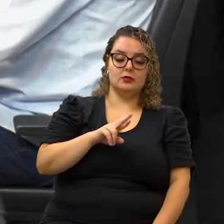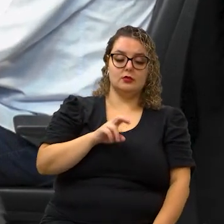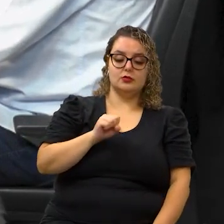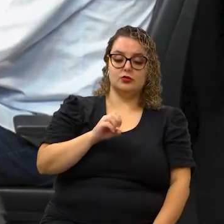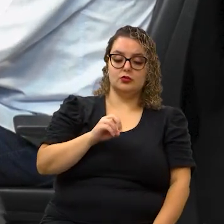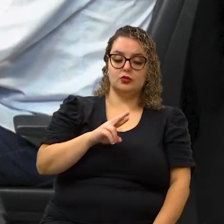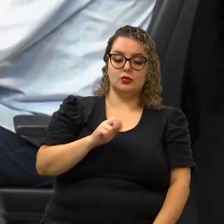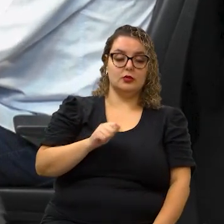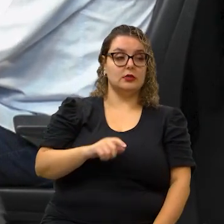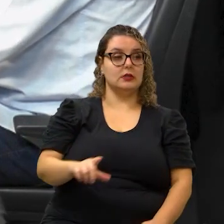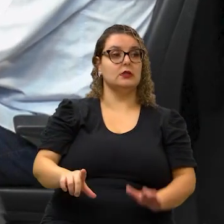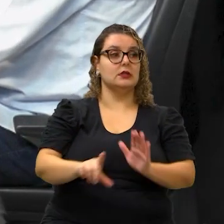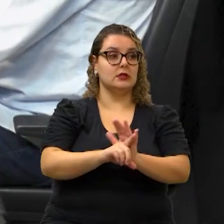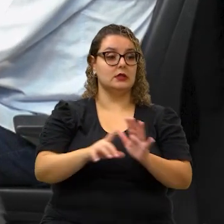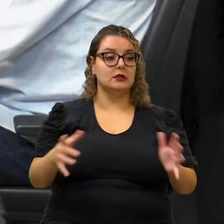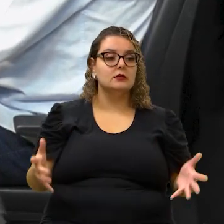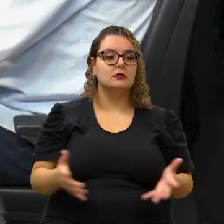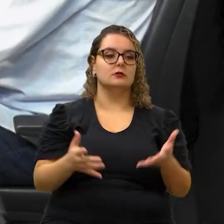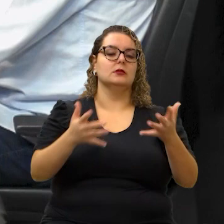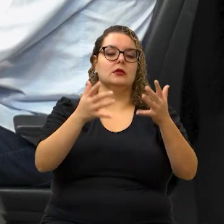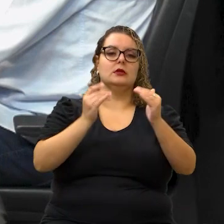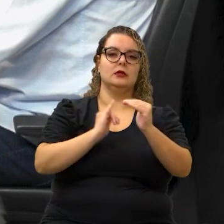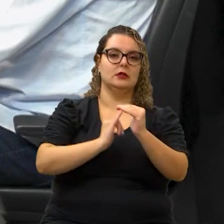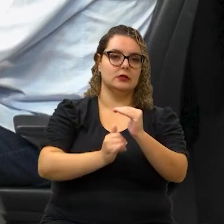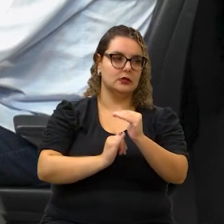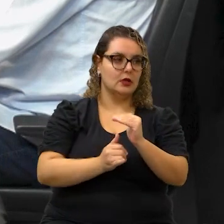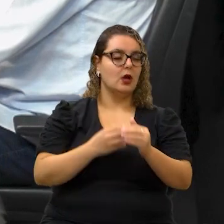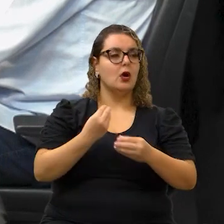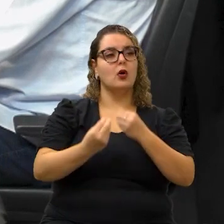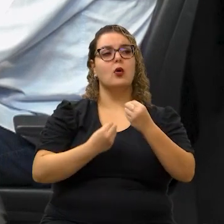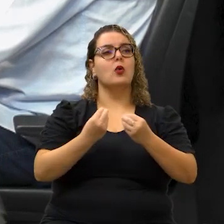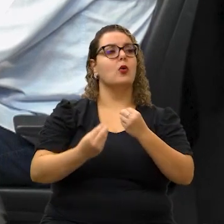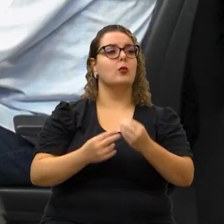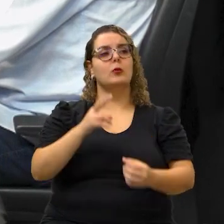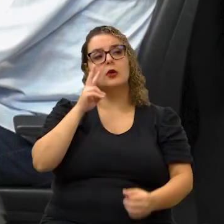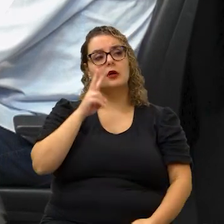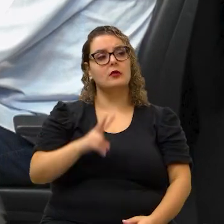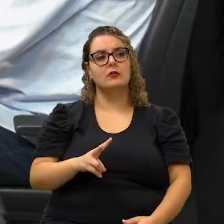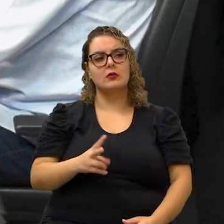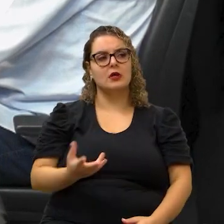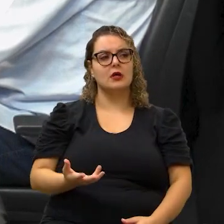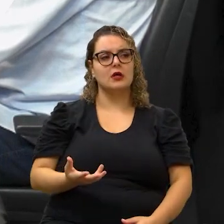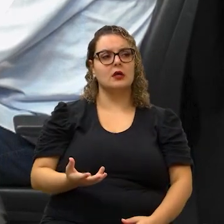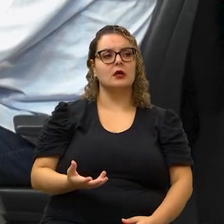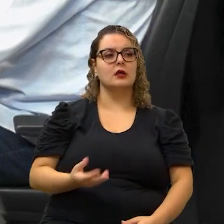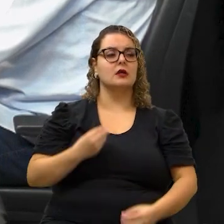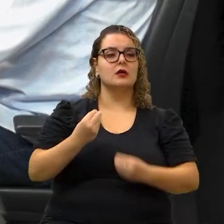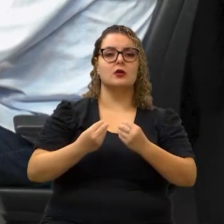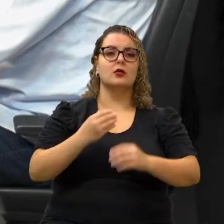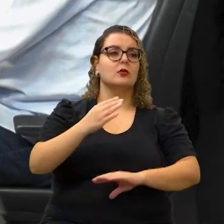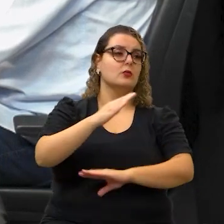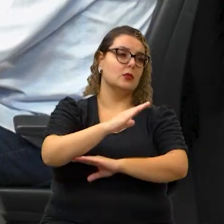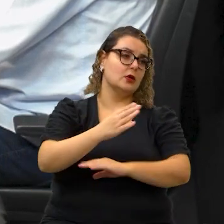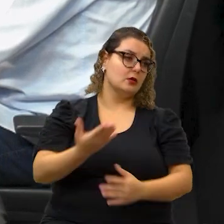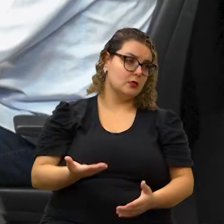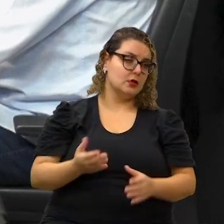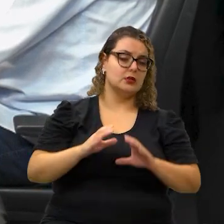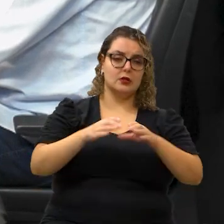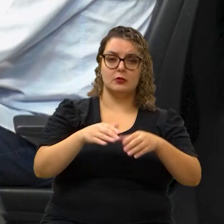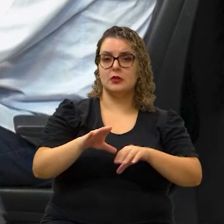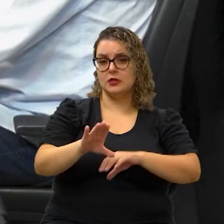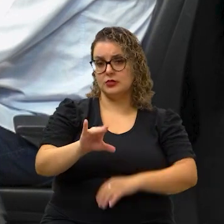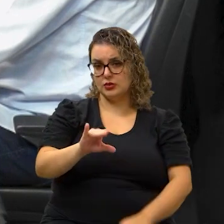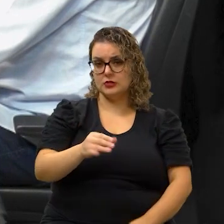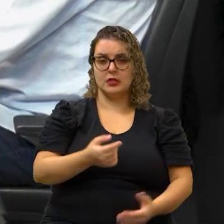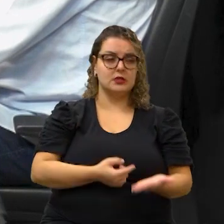em leis que de certa forma, dá esse up nas startups. Como que você vê isso? E como a Câmara,